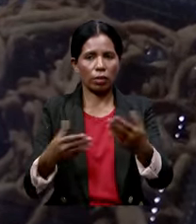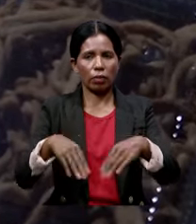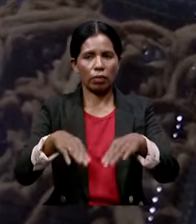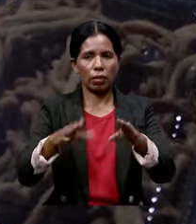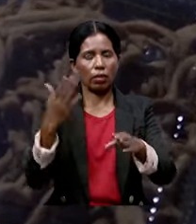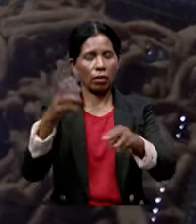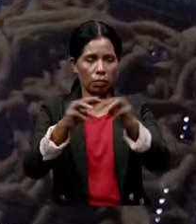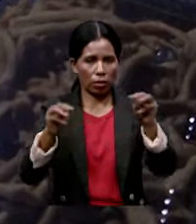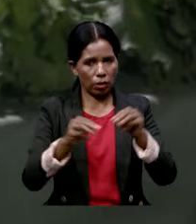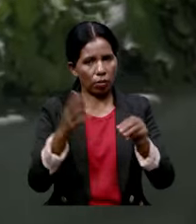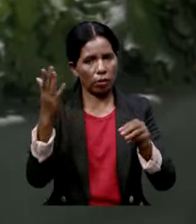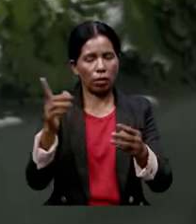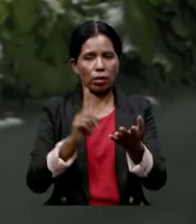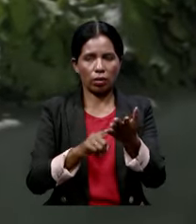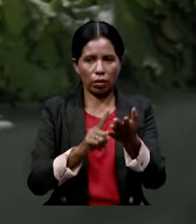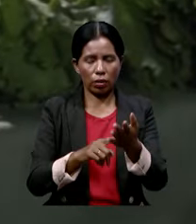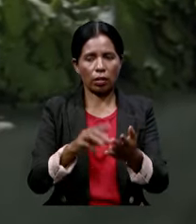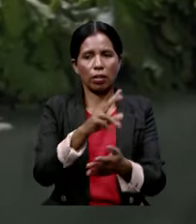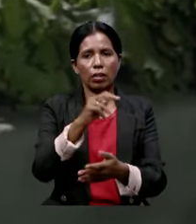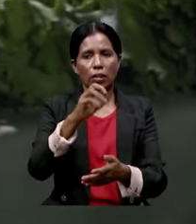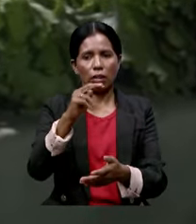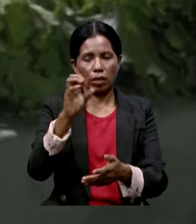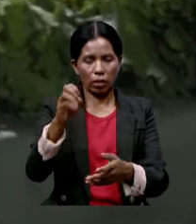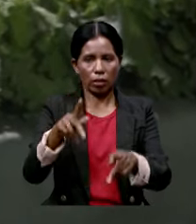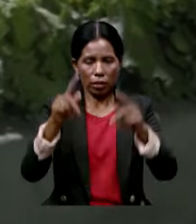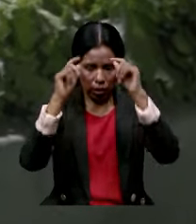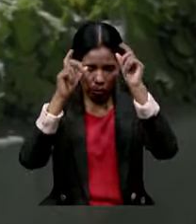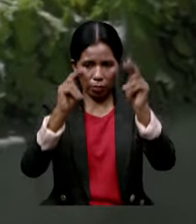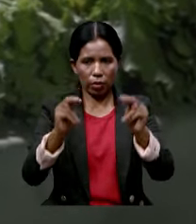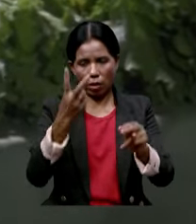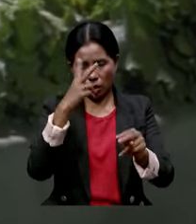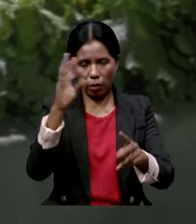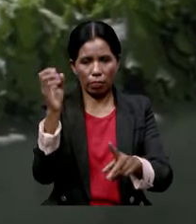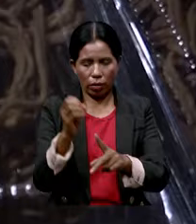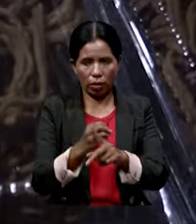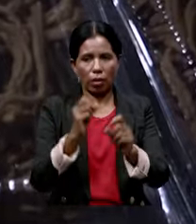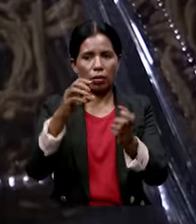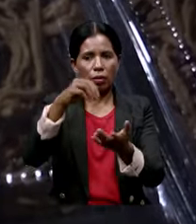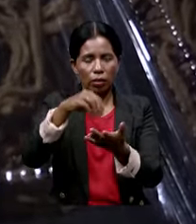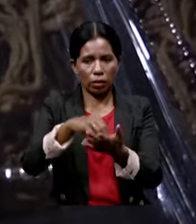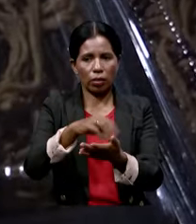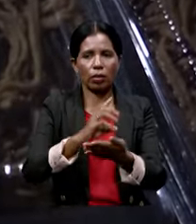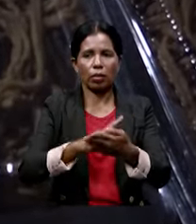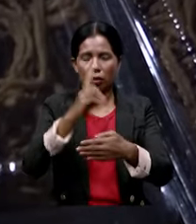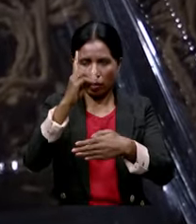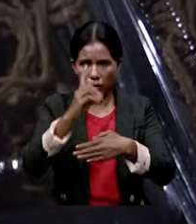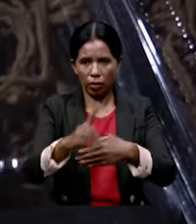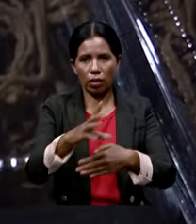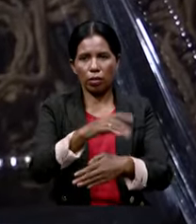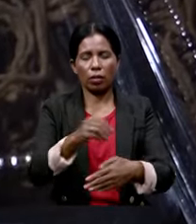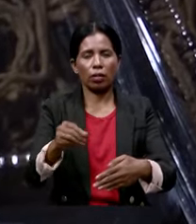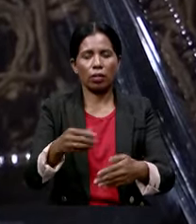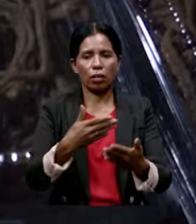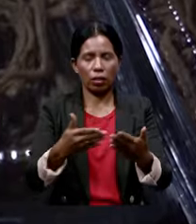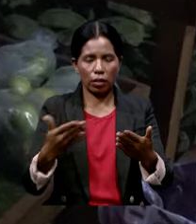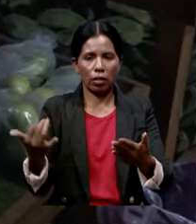refere. E no discurso, Nino Pereira atentem, Timoruan precisa haré oportunidade a tu cria, desenvolve no preserva